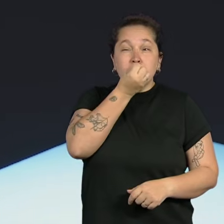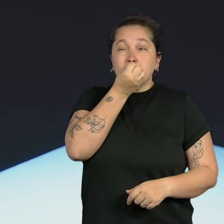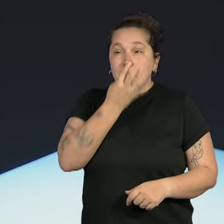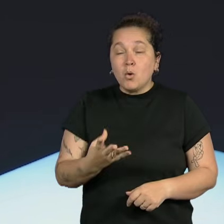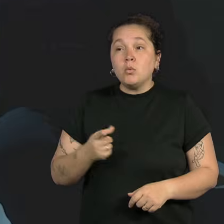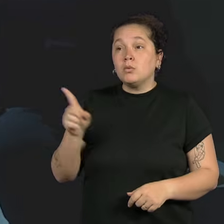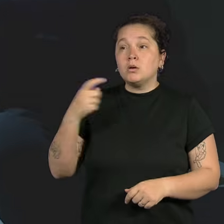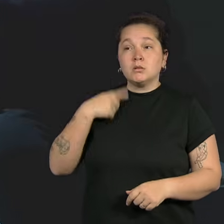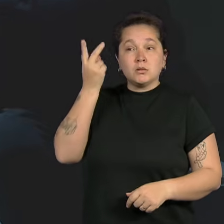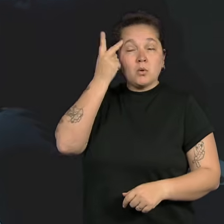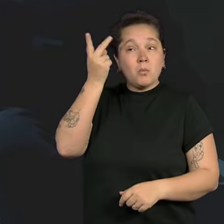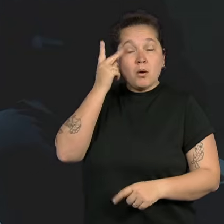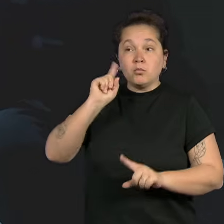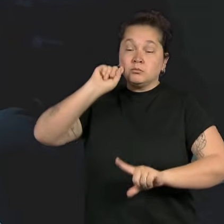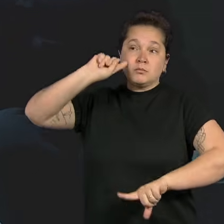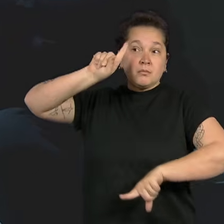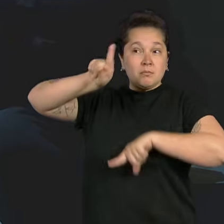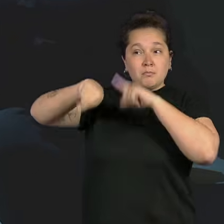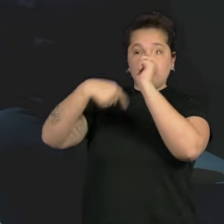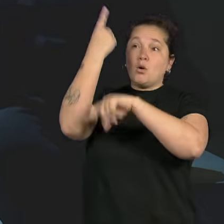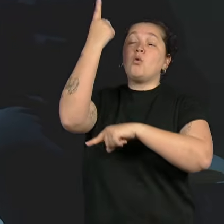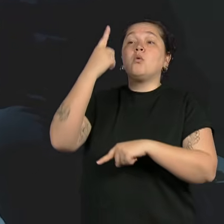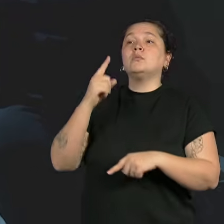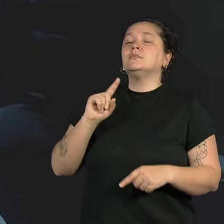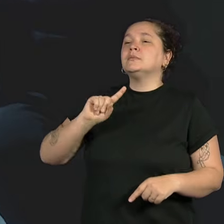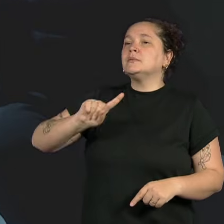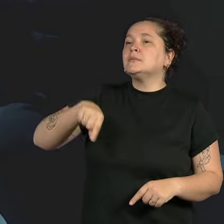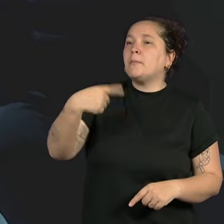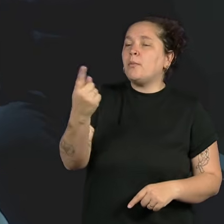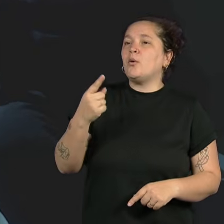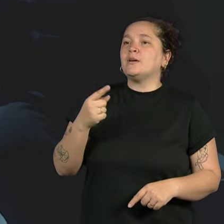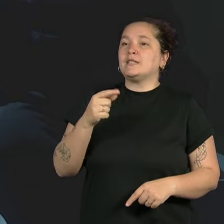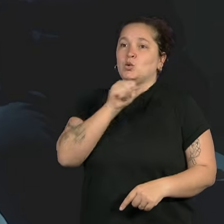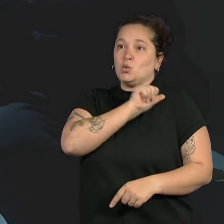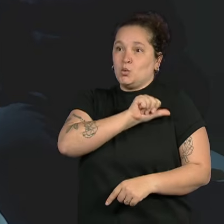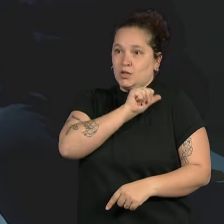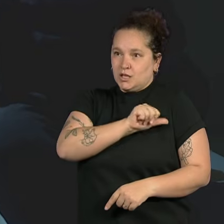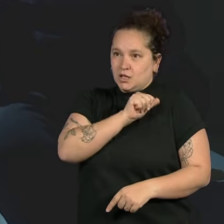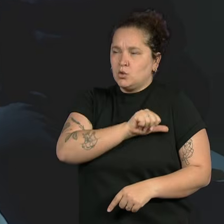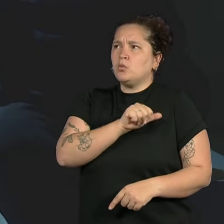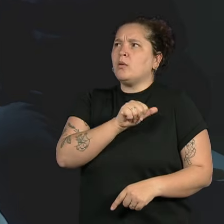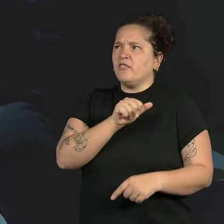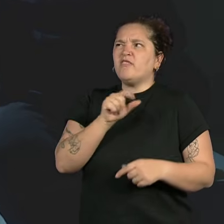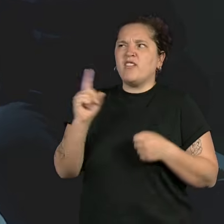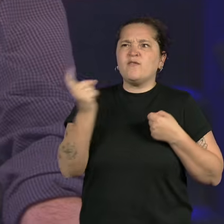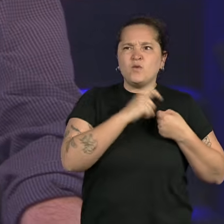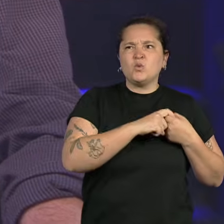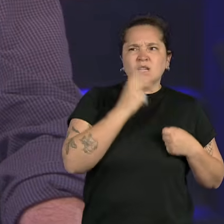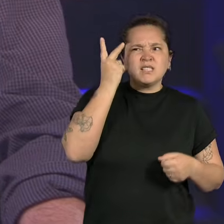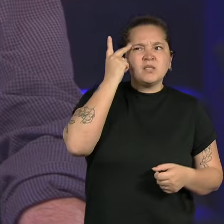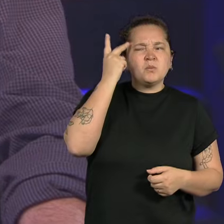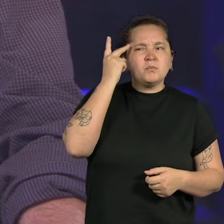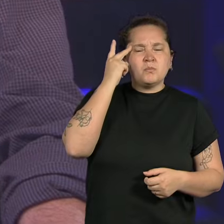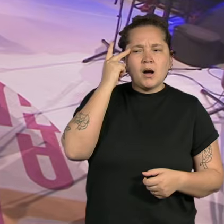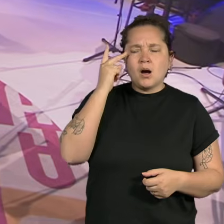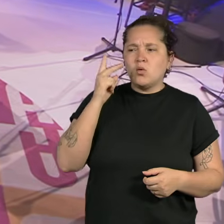Paulo foi um grande sucesso. A gente, depois do Rio, ainda volta para São Paulo para uma temporada grande, ainda lá também,